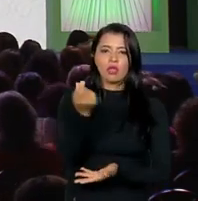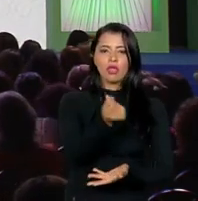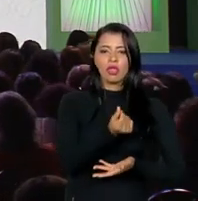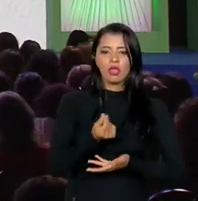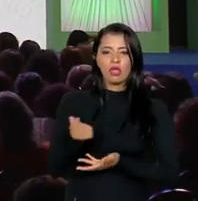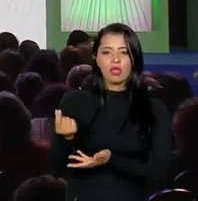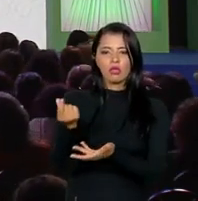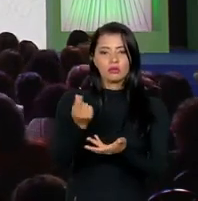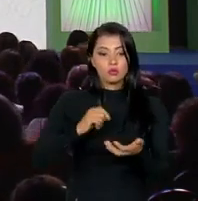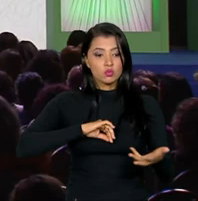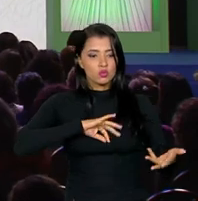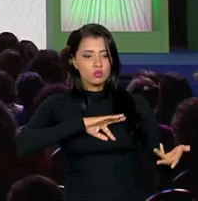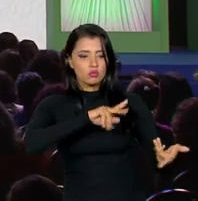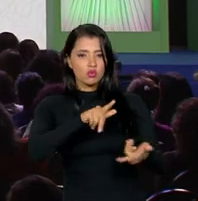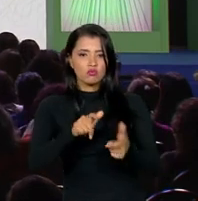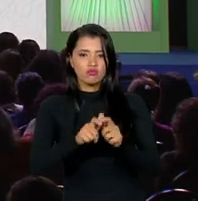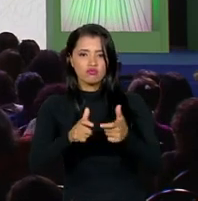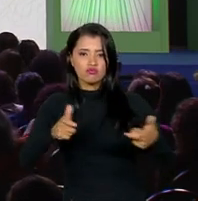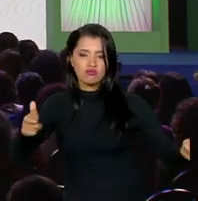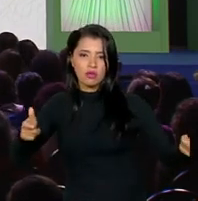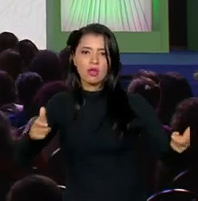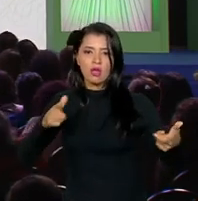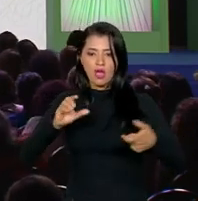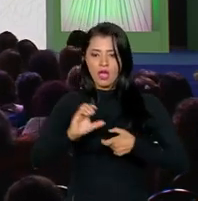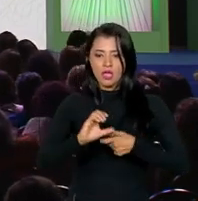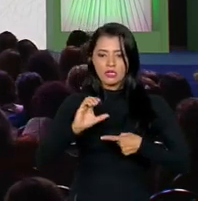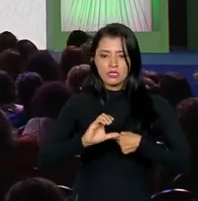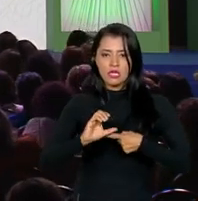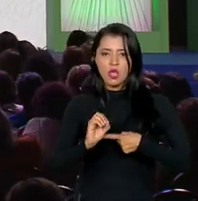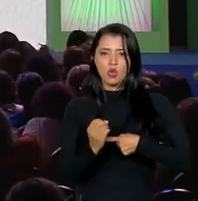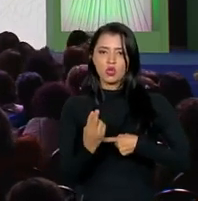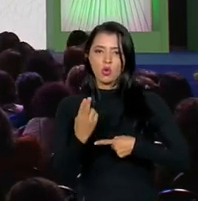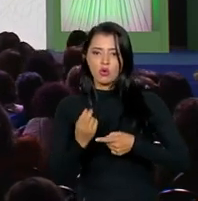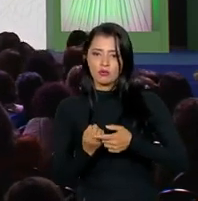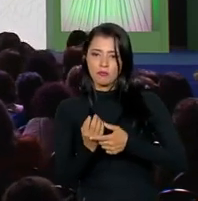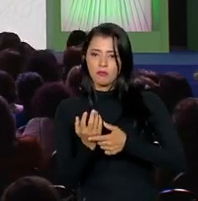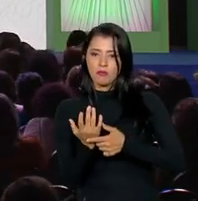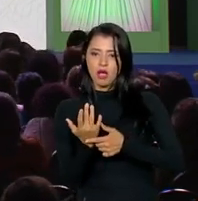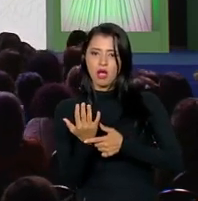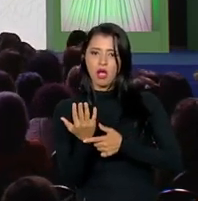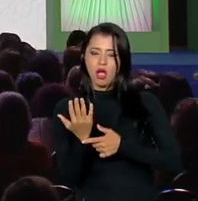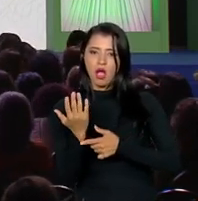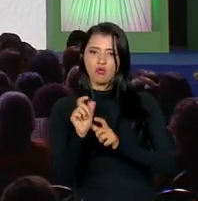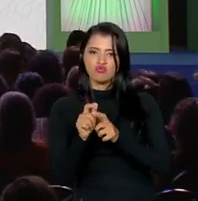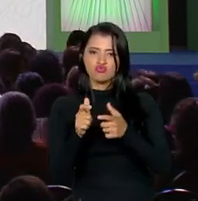no mundo, a emissão de gases do efeito estufa tem crescido